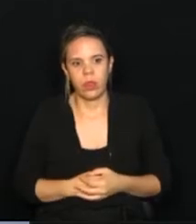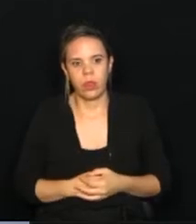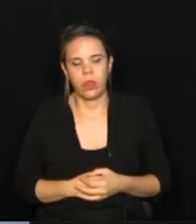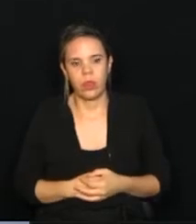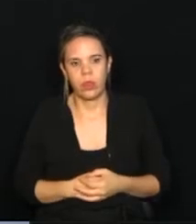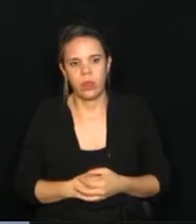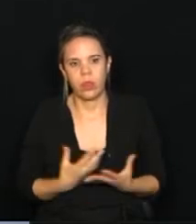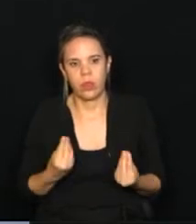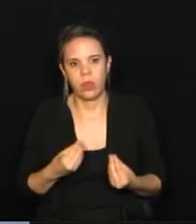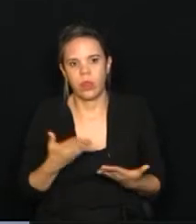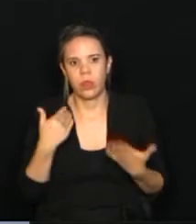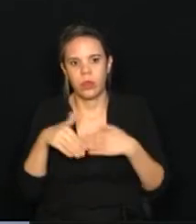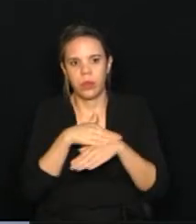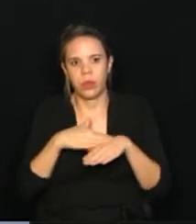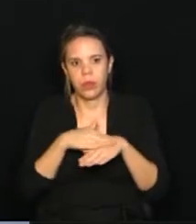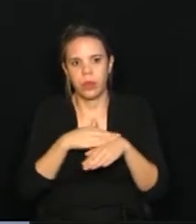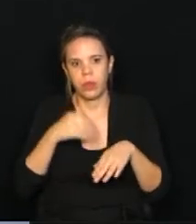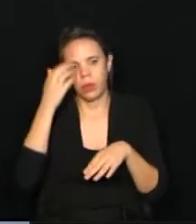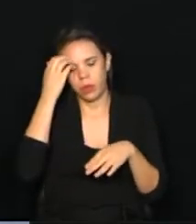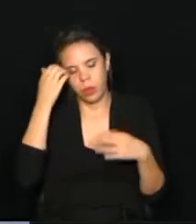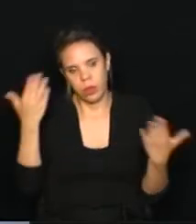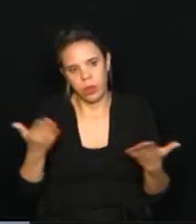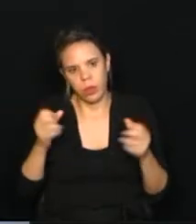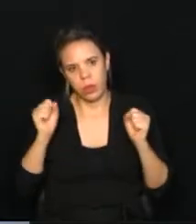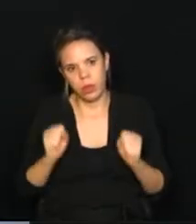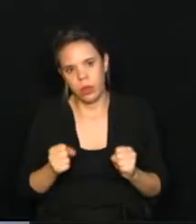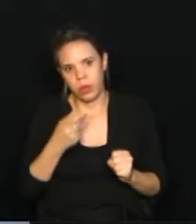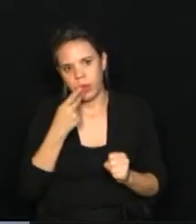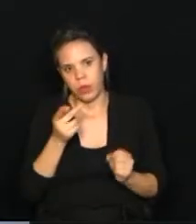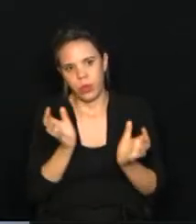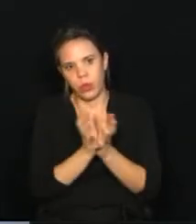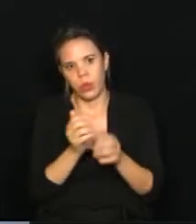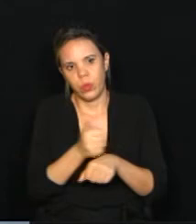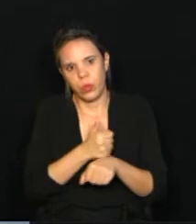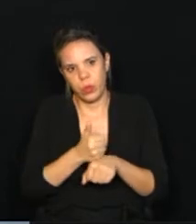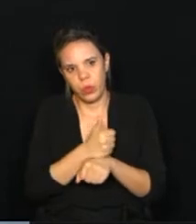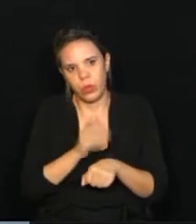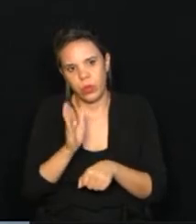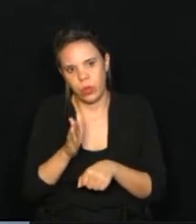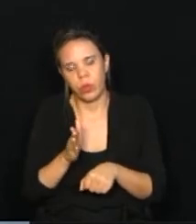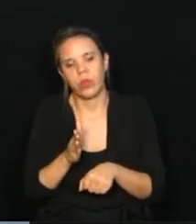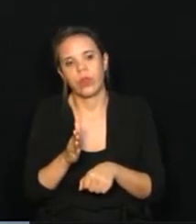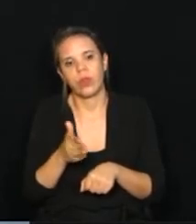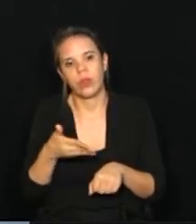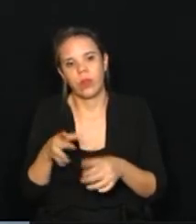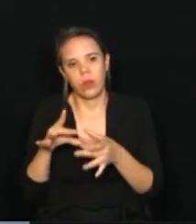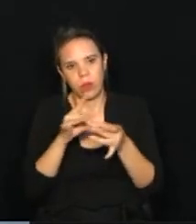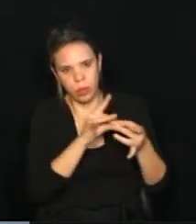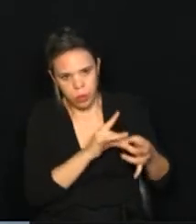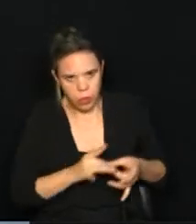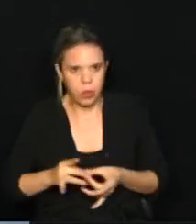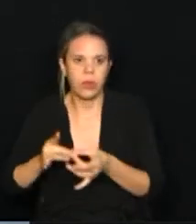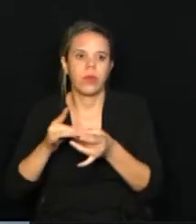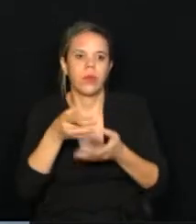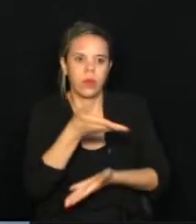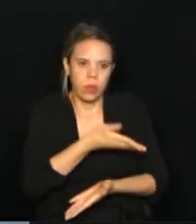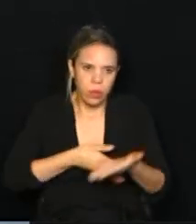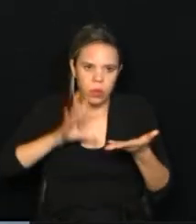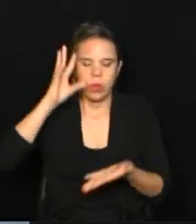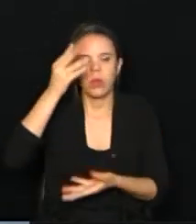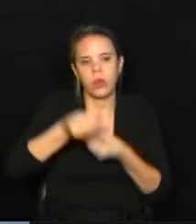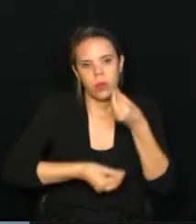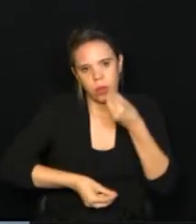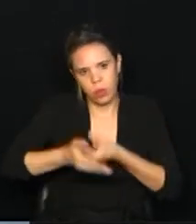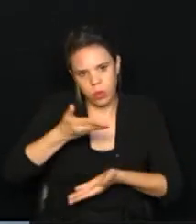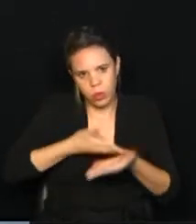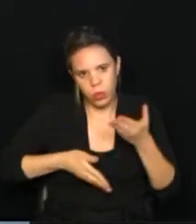mesmo e muita conversa. E hoje eu posso dizer que a equipe já está um pouco mais entrosada, já entende mais